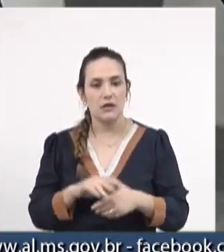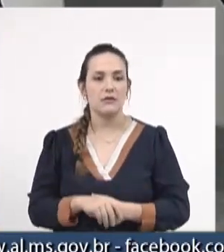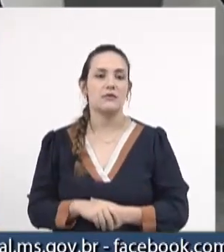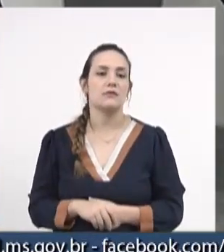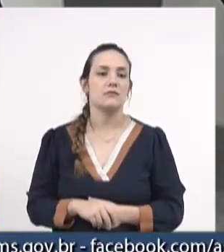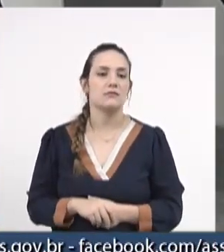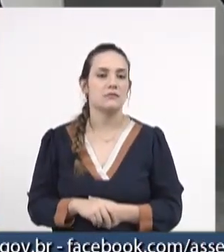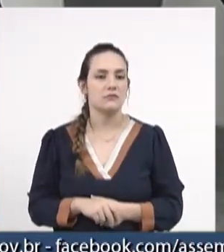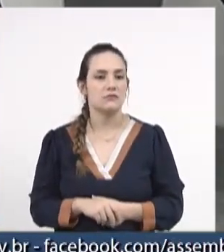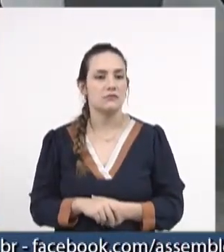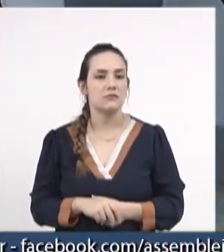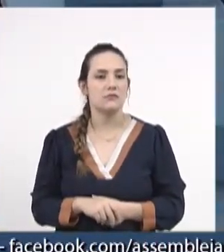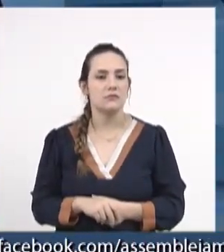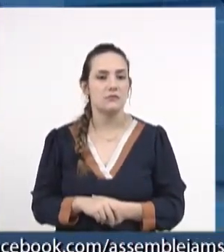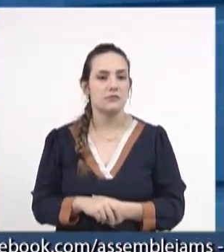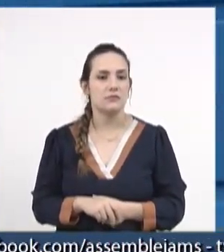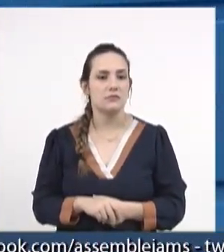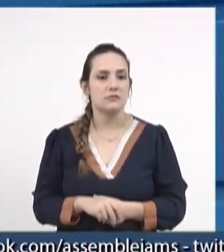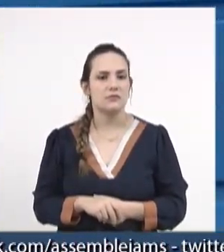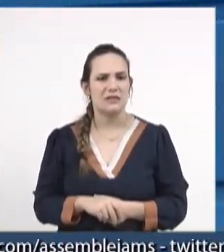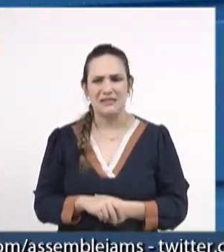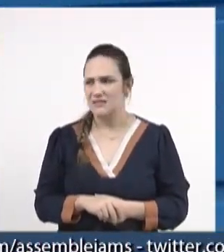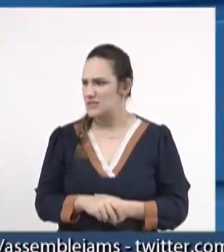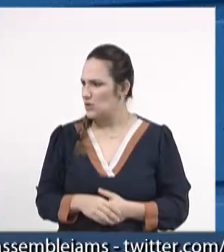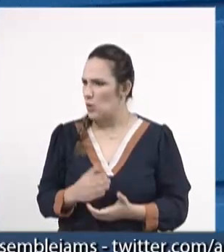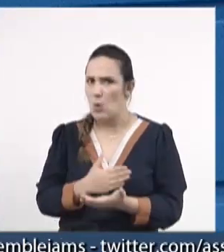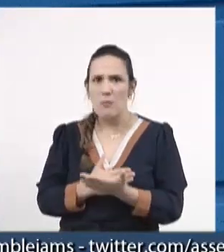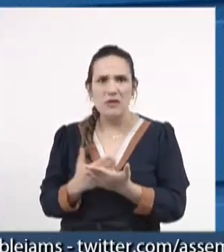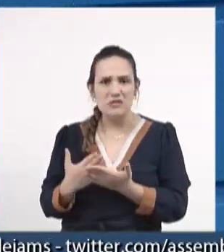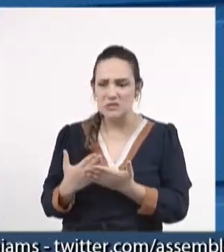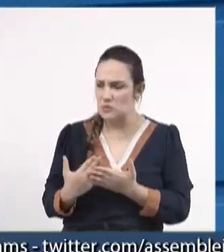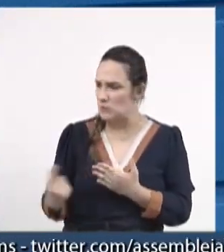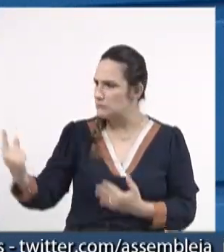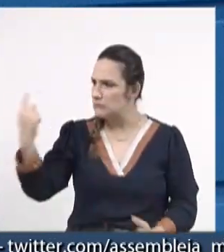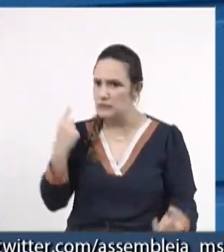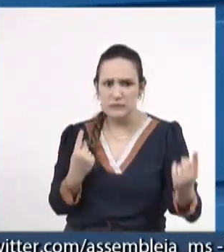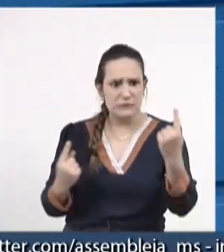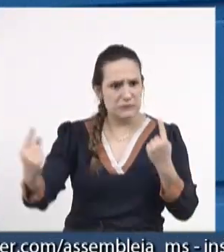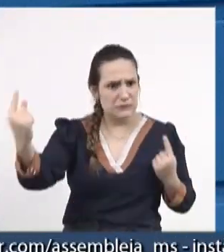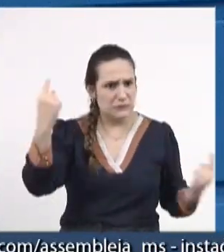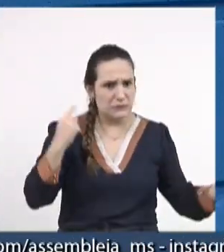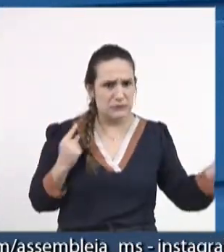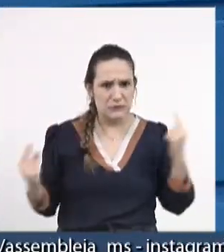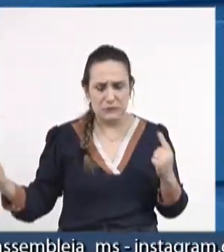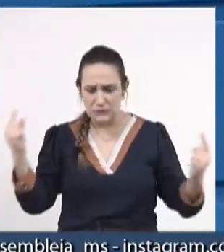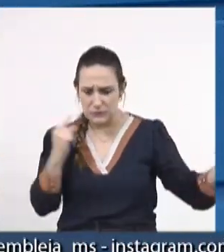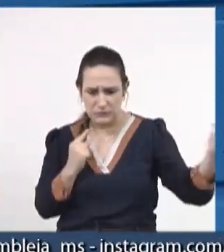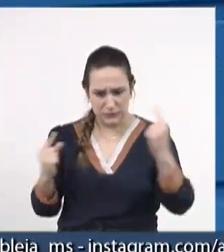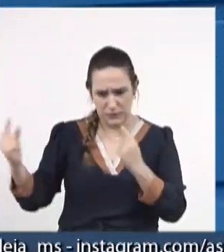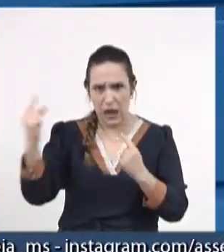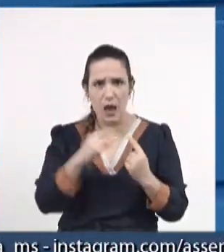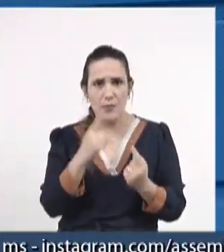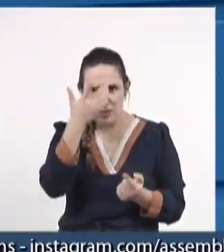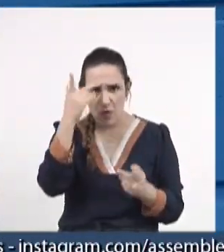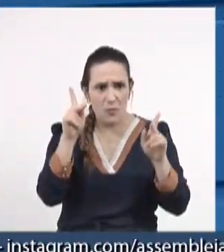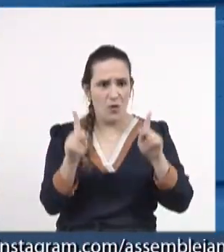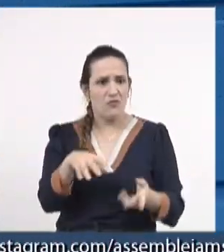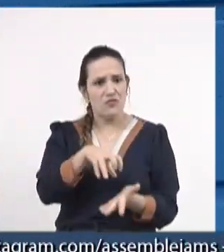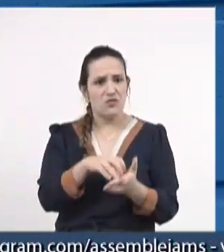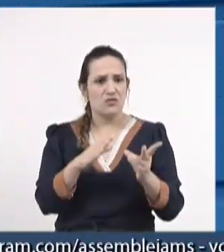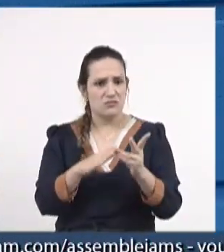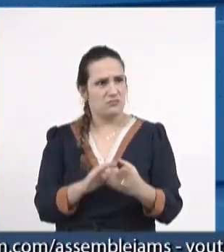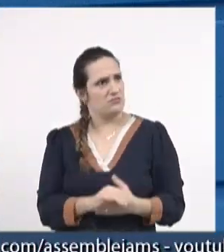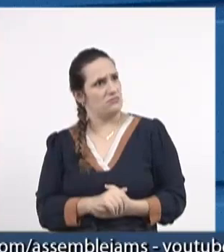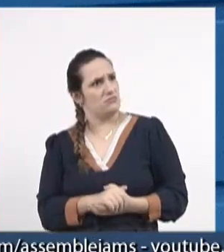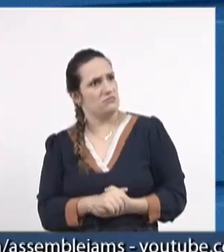pasto, subiram num coxo, começou a brotar índio, parece que saía de dentro da terra, mas tanto indígena que tinha concentrado lá.